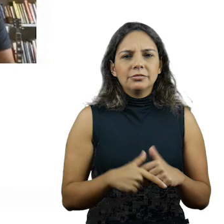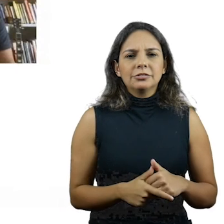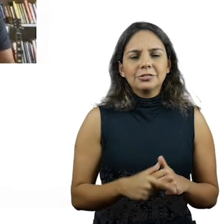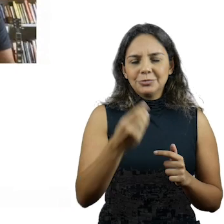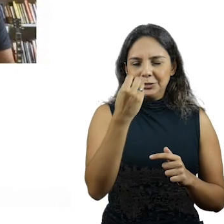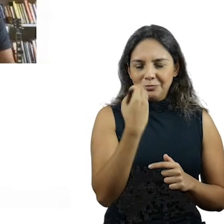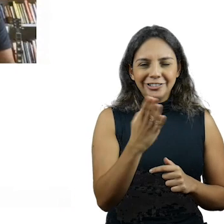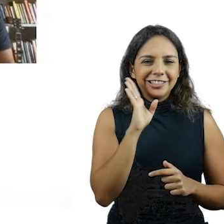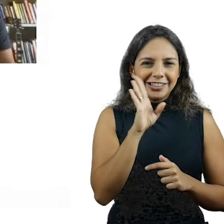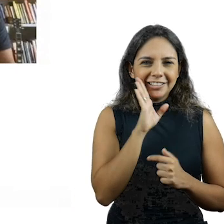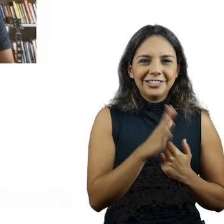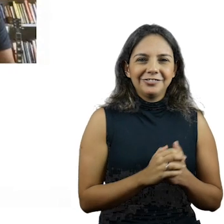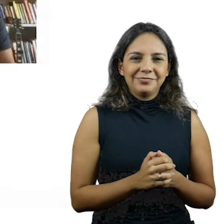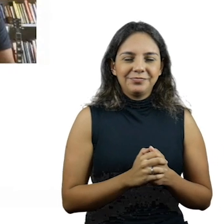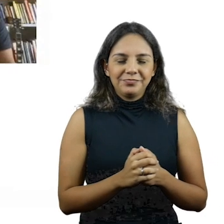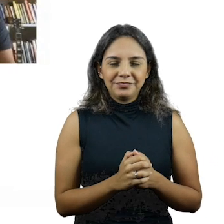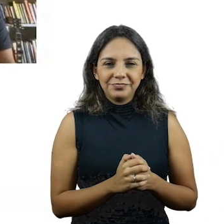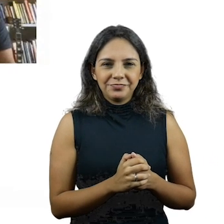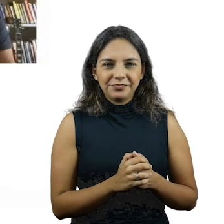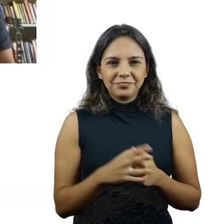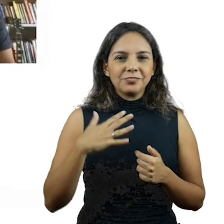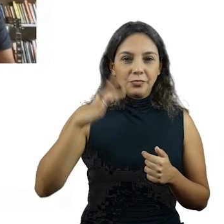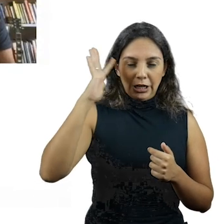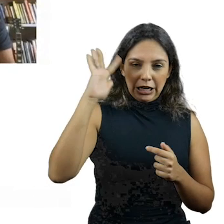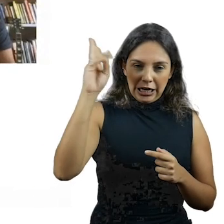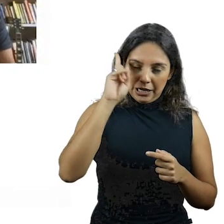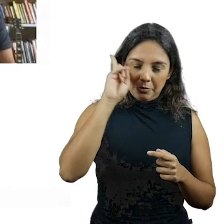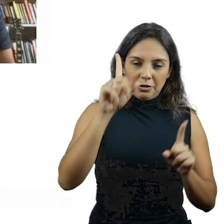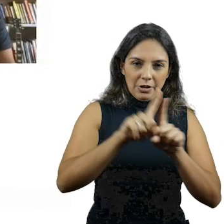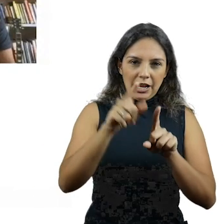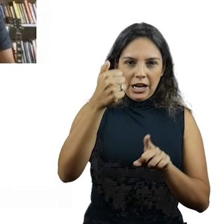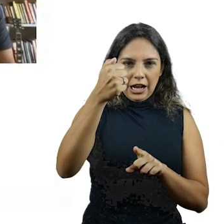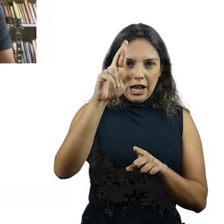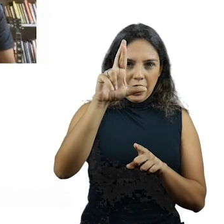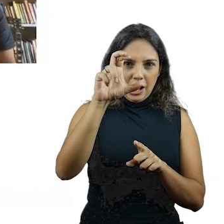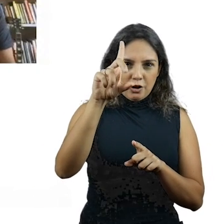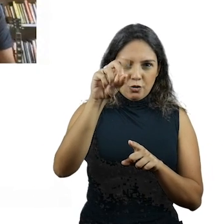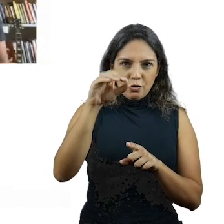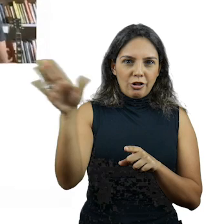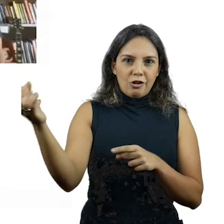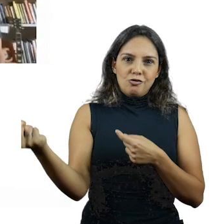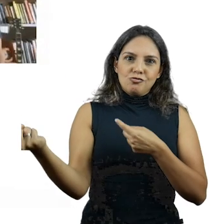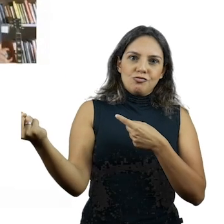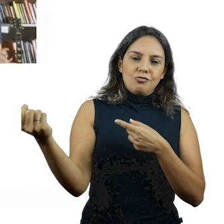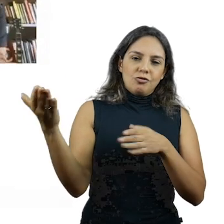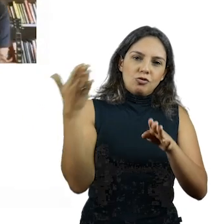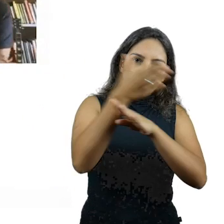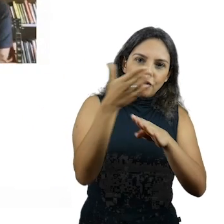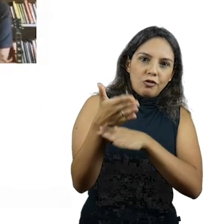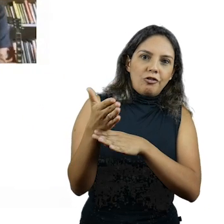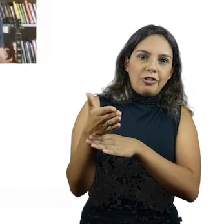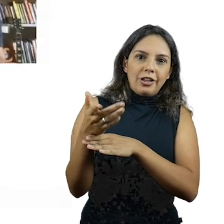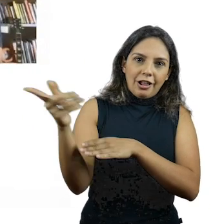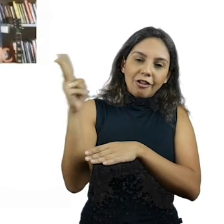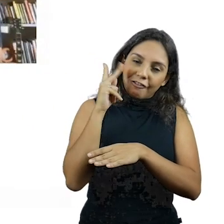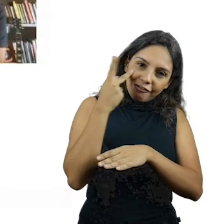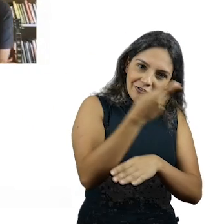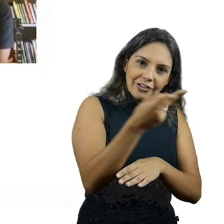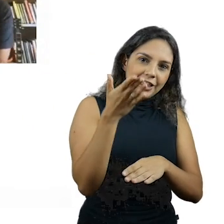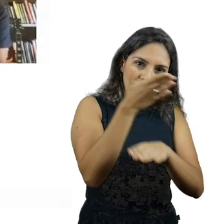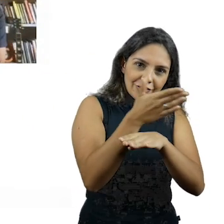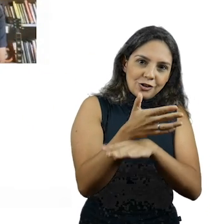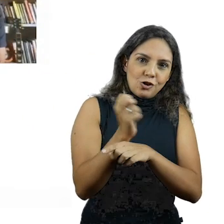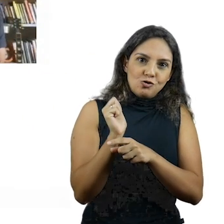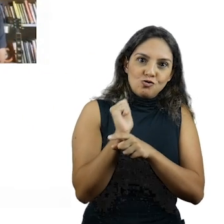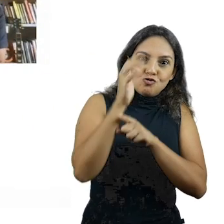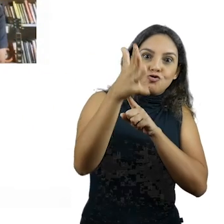um cara muito divertido, né, o Décio. Eu lembro o Haroldo também, ele ia às vezes nos shows com a gente. Uma vez a gente foi tocar em São José dos Campos, ele foi